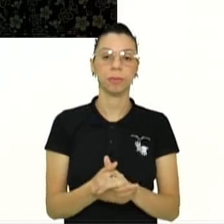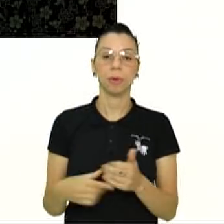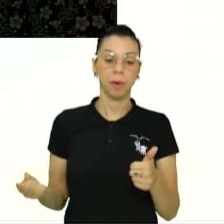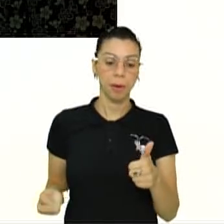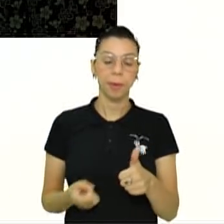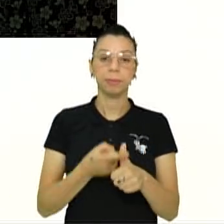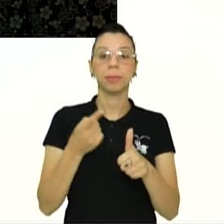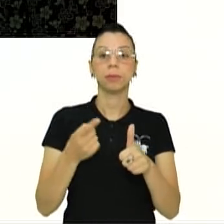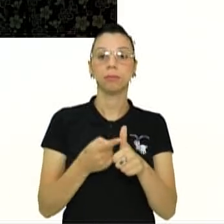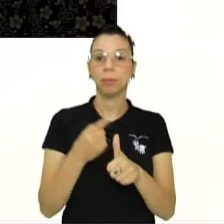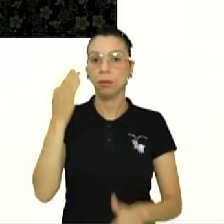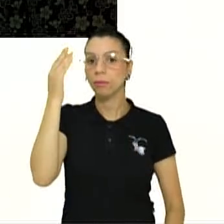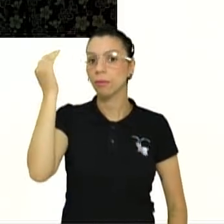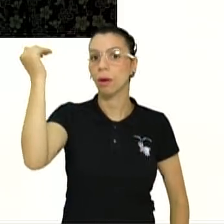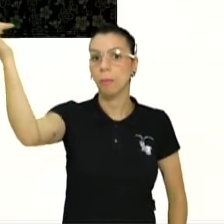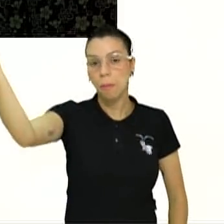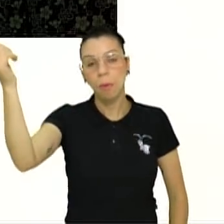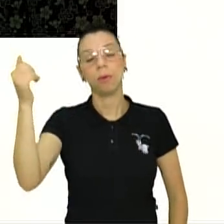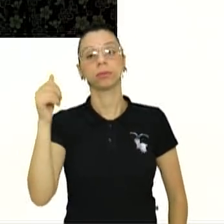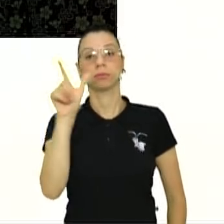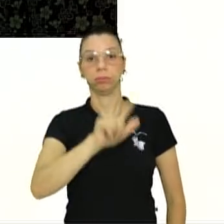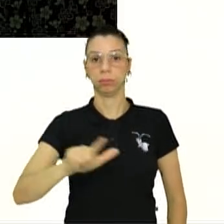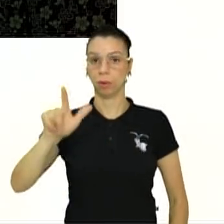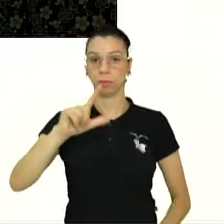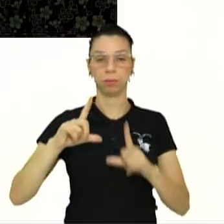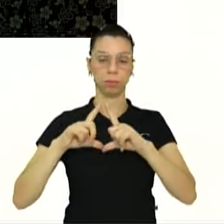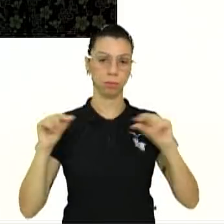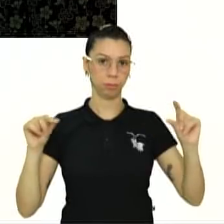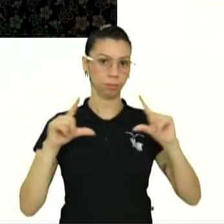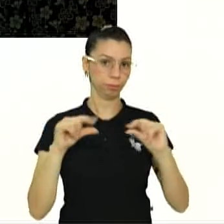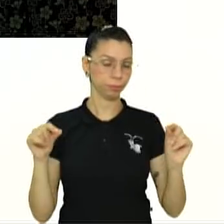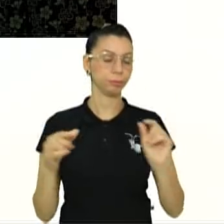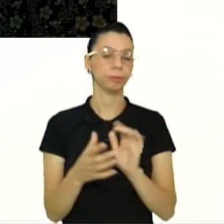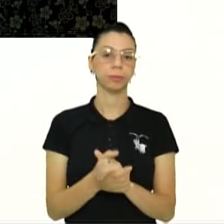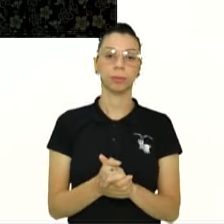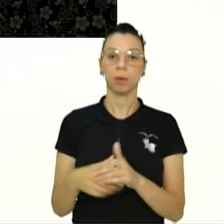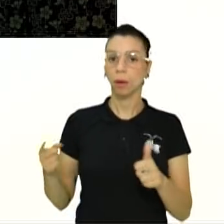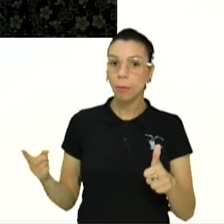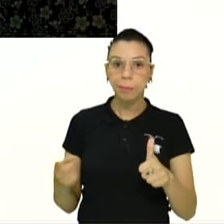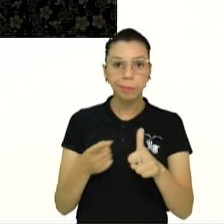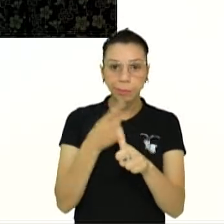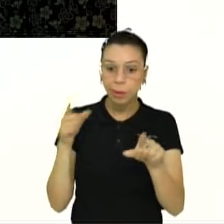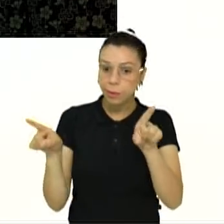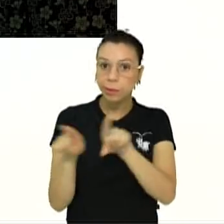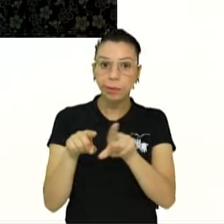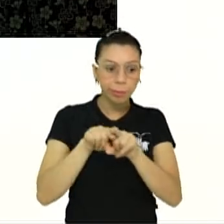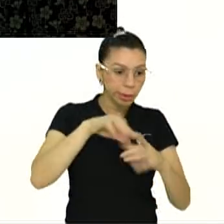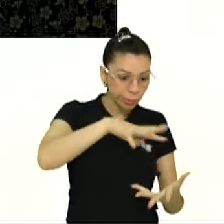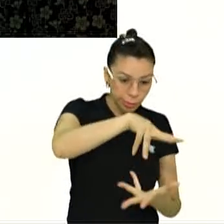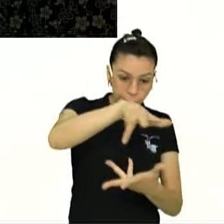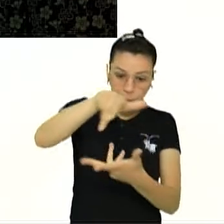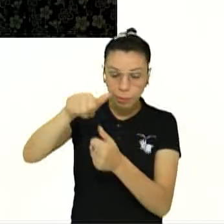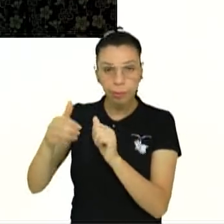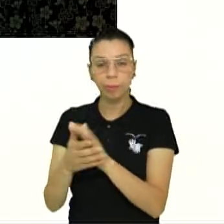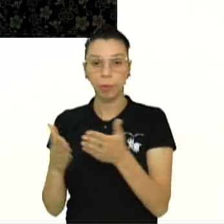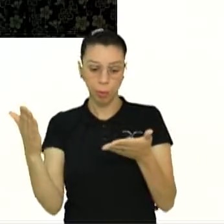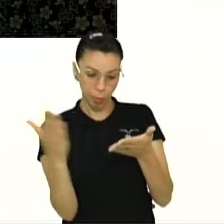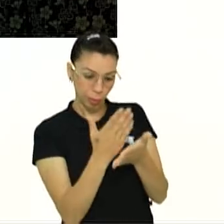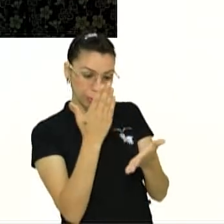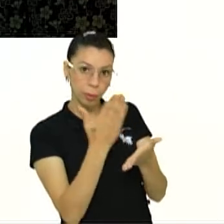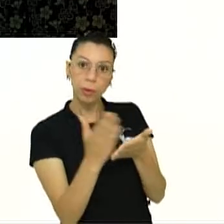da literatura japonesa. E é uma das primeiras do mundo. O livro está dividido